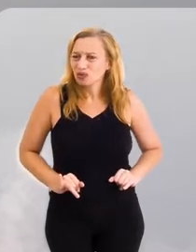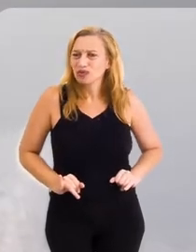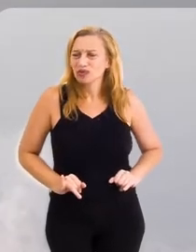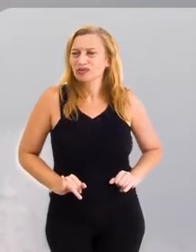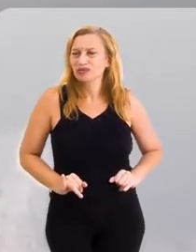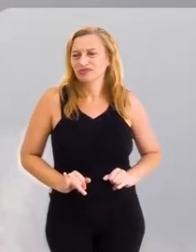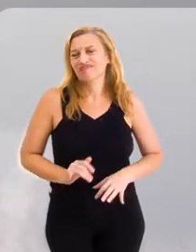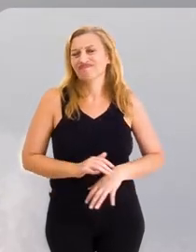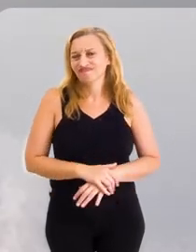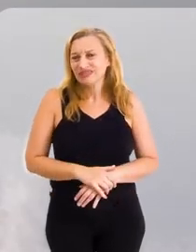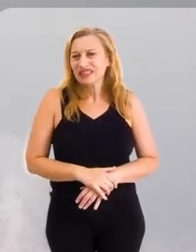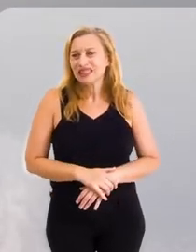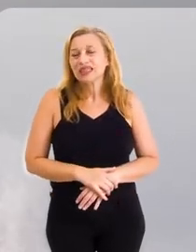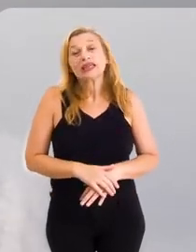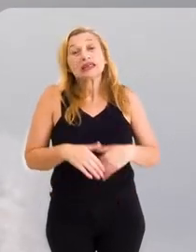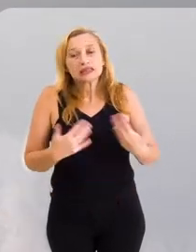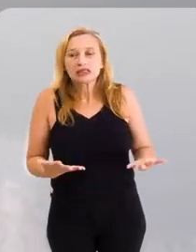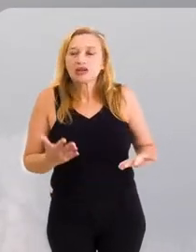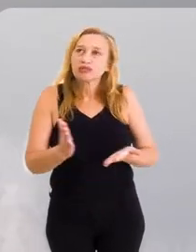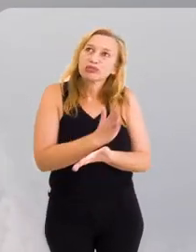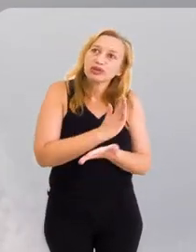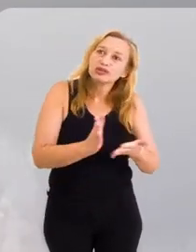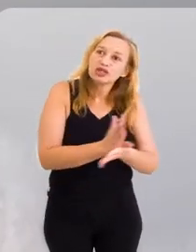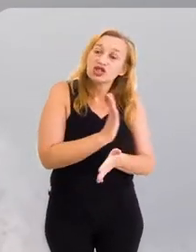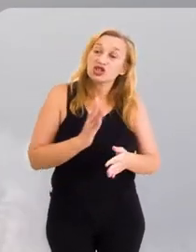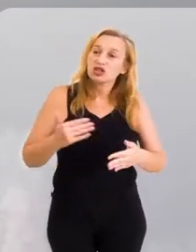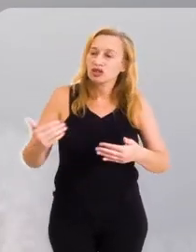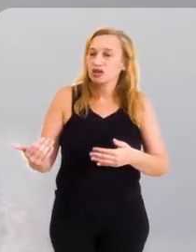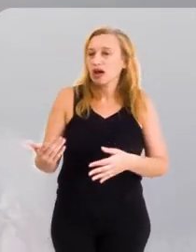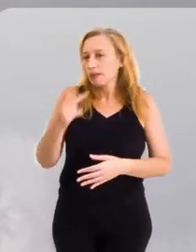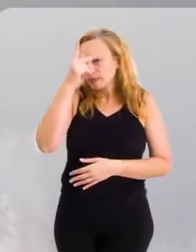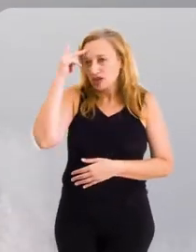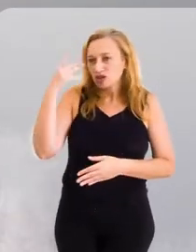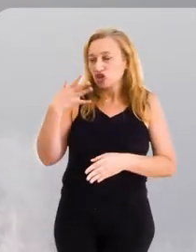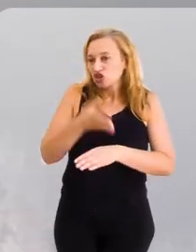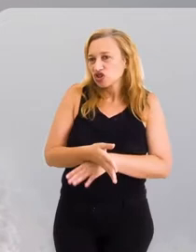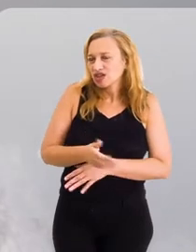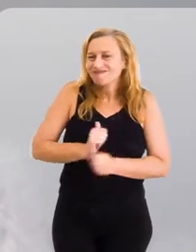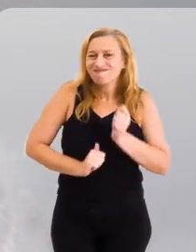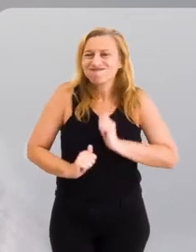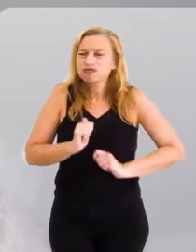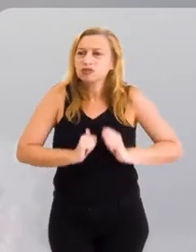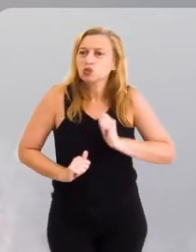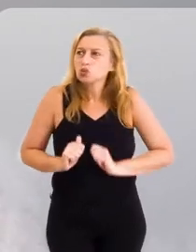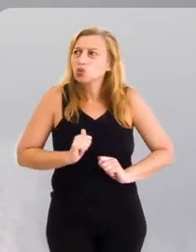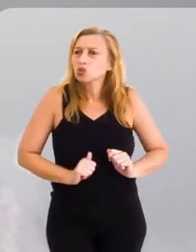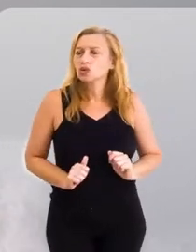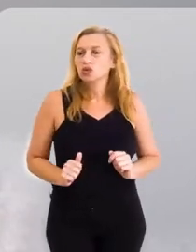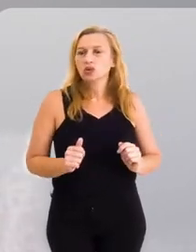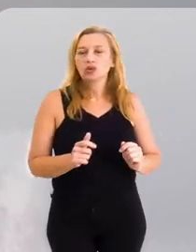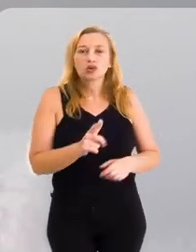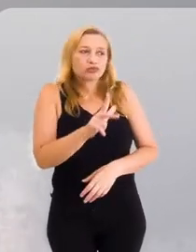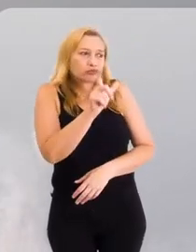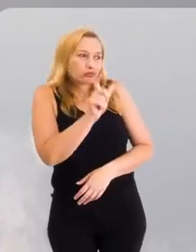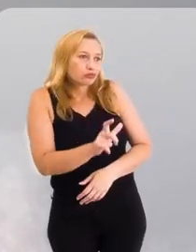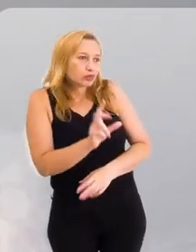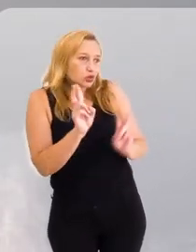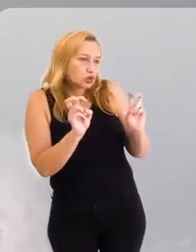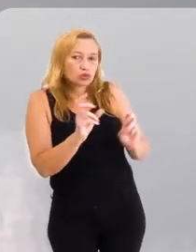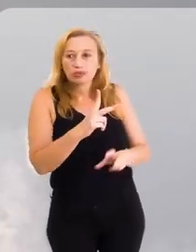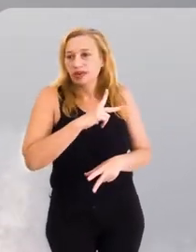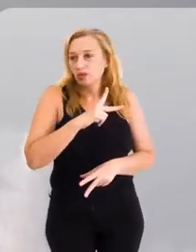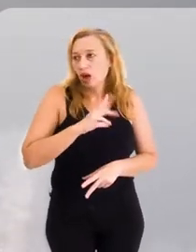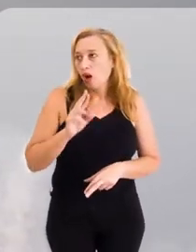sofre por não ver isso não então muitas vezes chega para mim uma pessoa que tem uma angústia existencial por uma questão